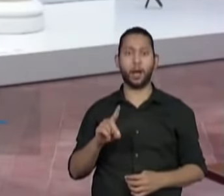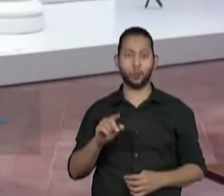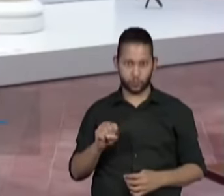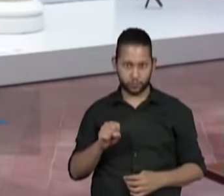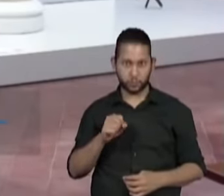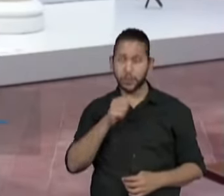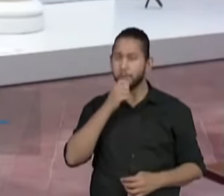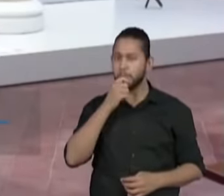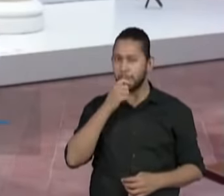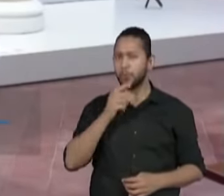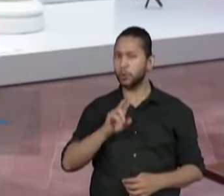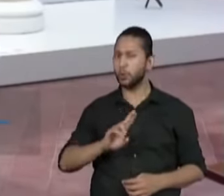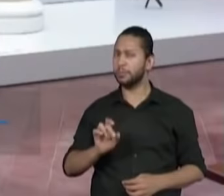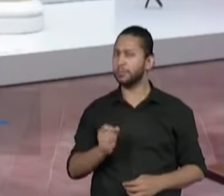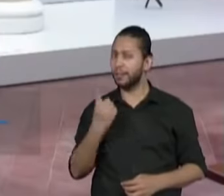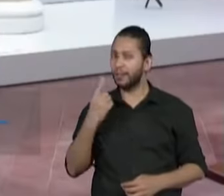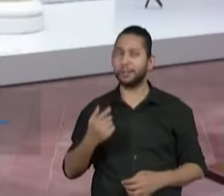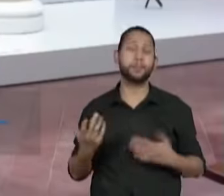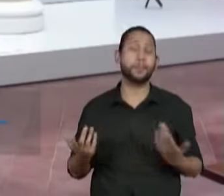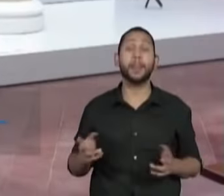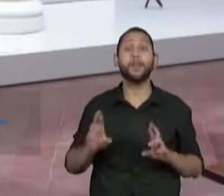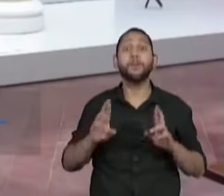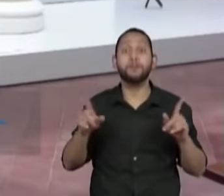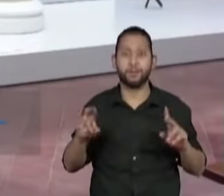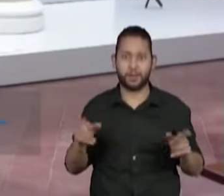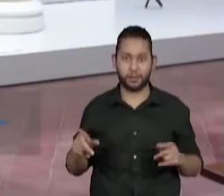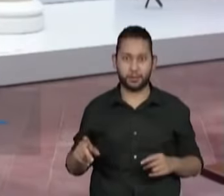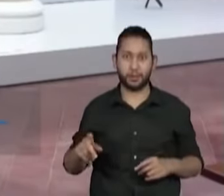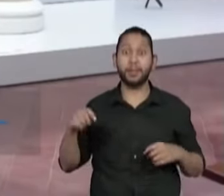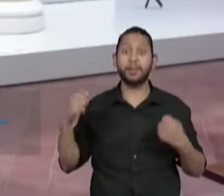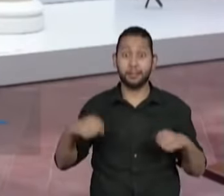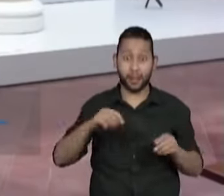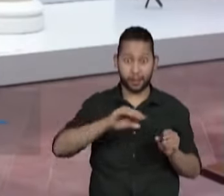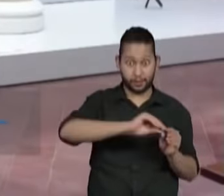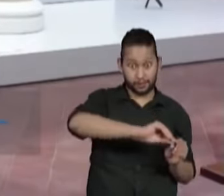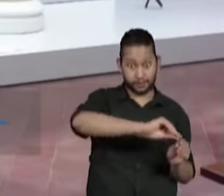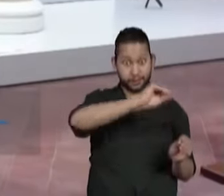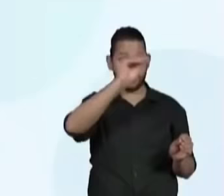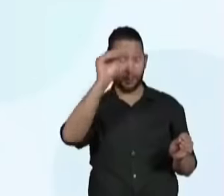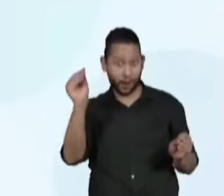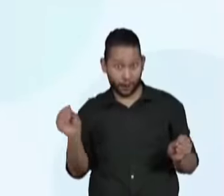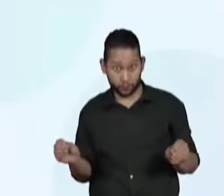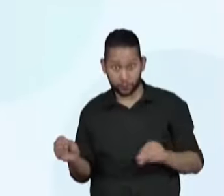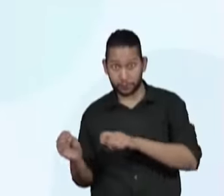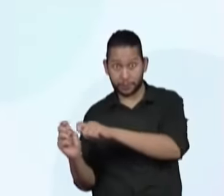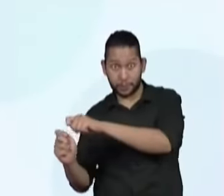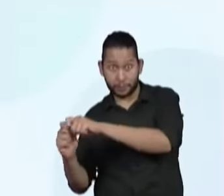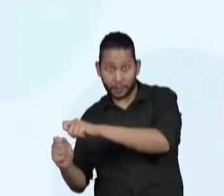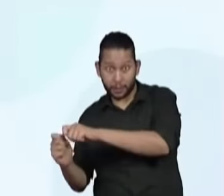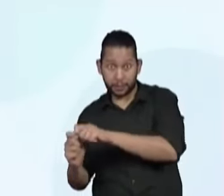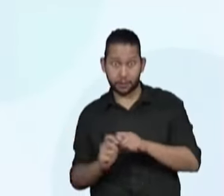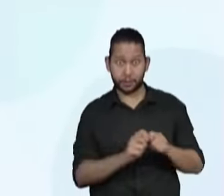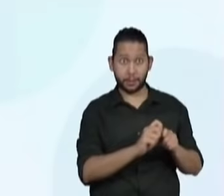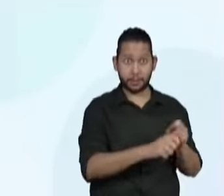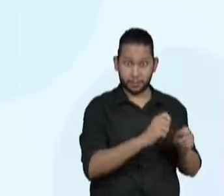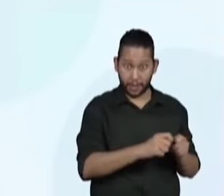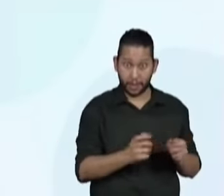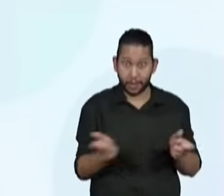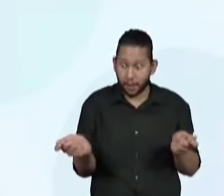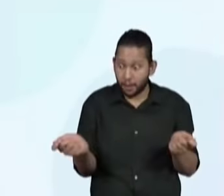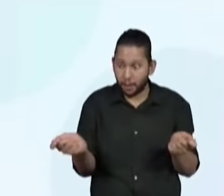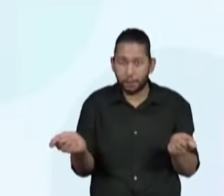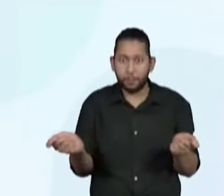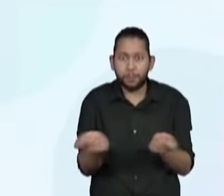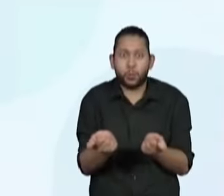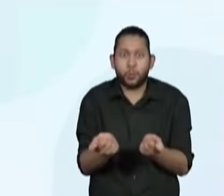estranho, né? Diferente. A absorção dele acontece através das tirantes que são fixadas às impostas, né? Uma coluna menor sobre